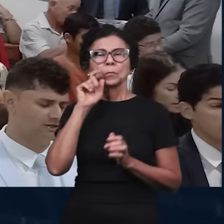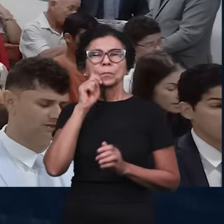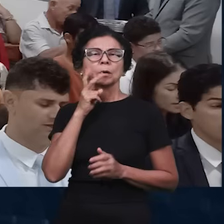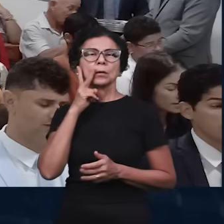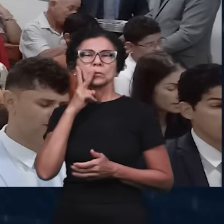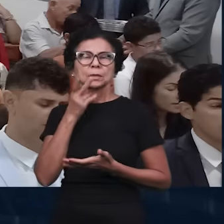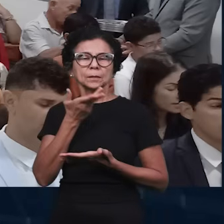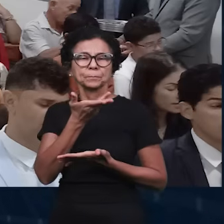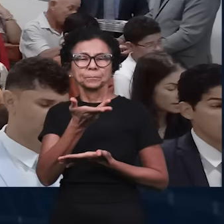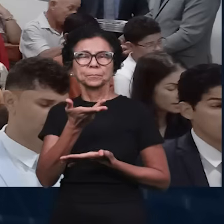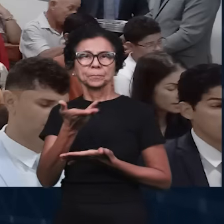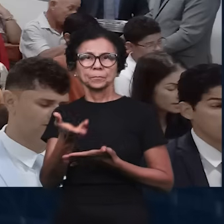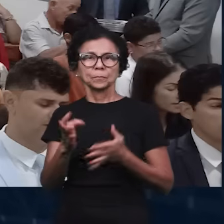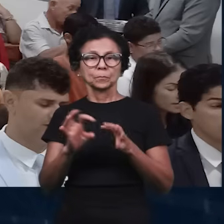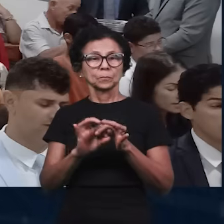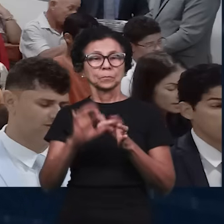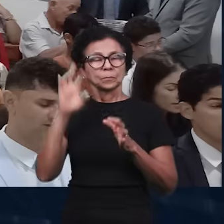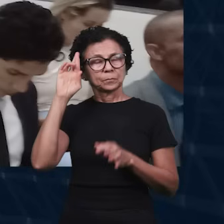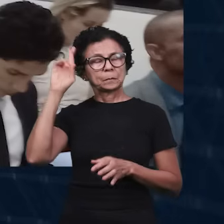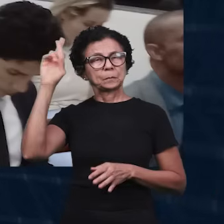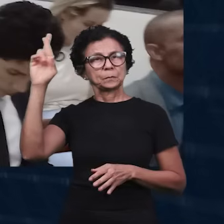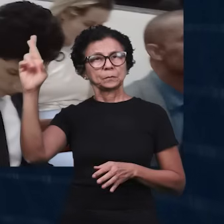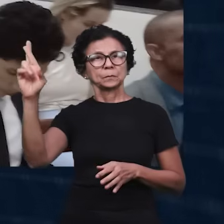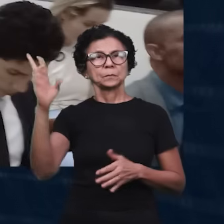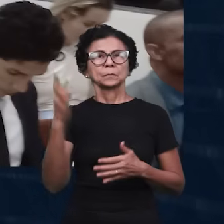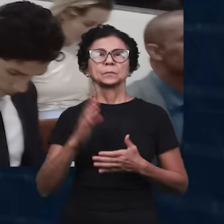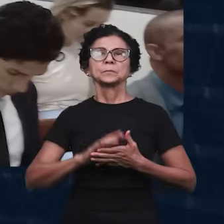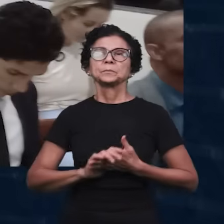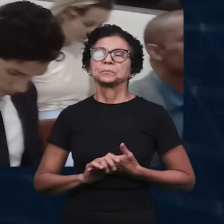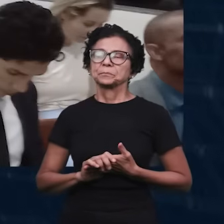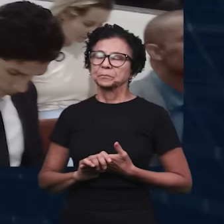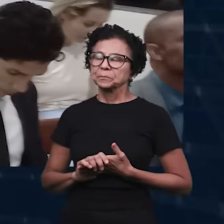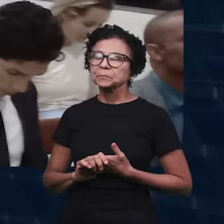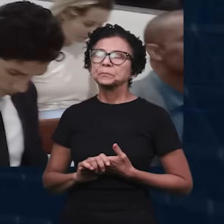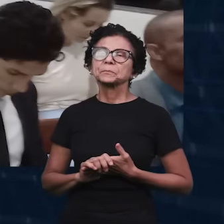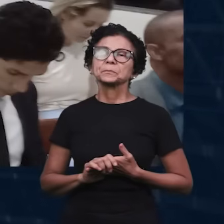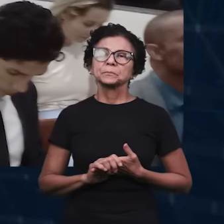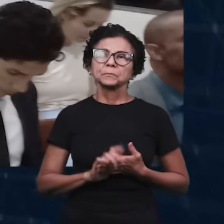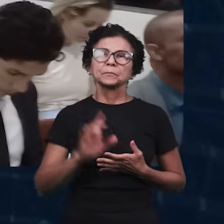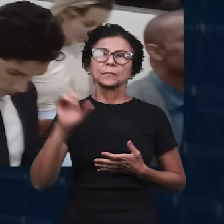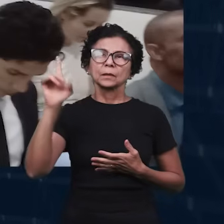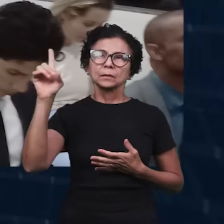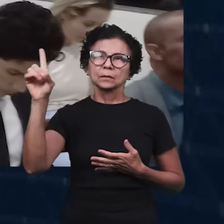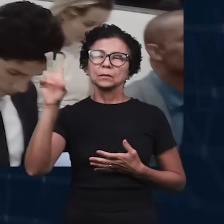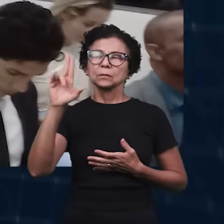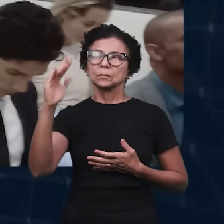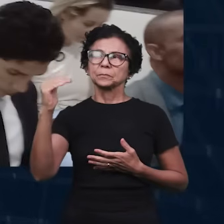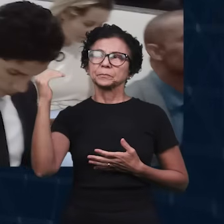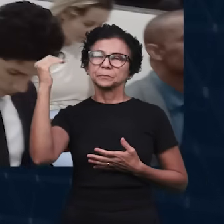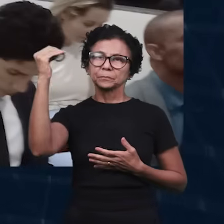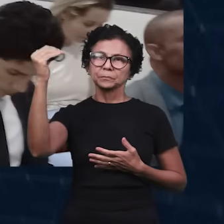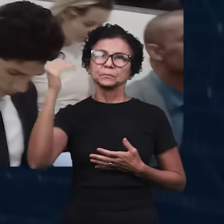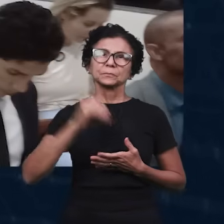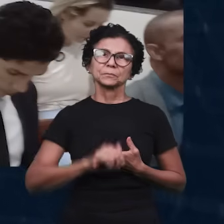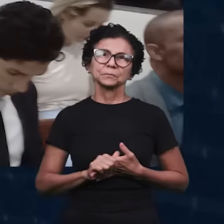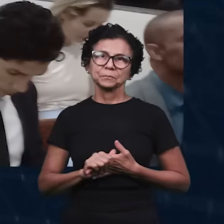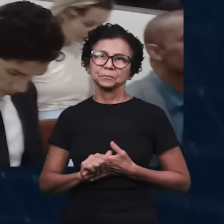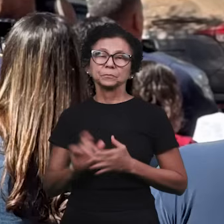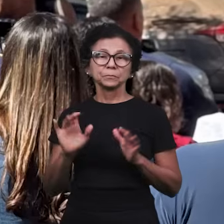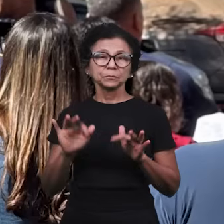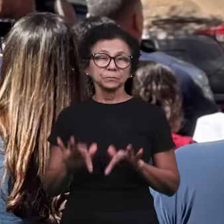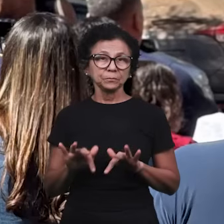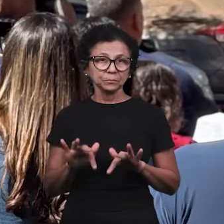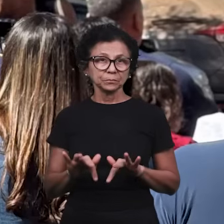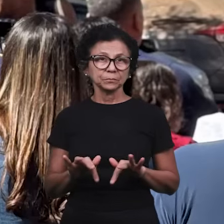de ceia, onde os irmãos assentaram à mesa com o Senhor. Foi um momento de profunda comunhão, onde o nome do nosso Deus foi mais uma vez